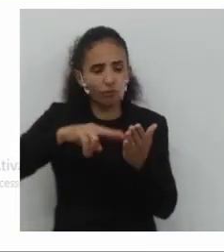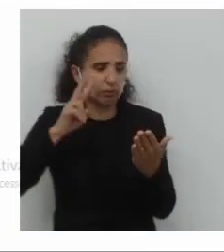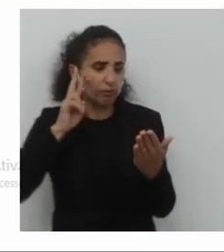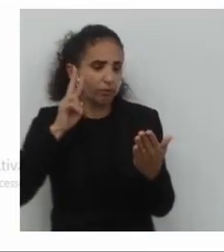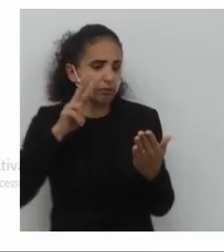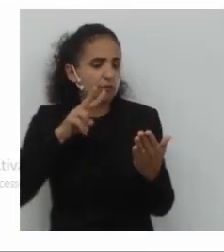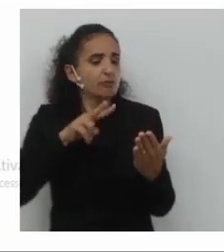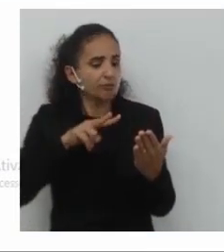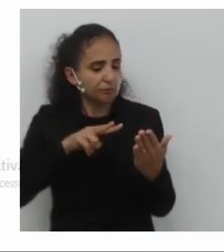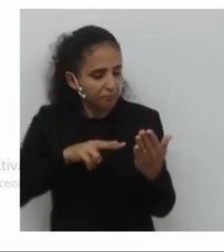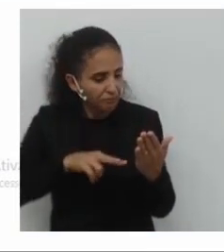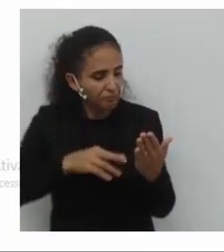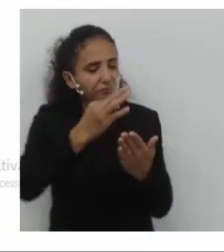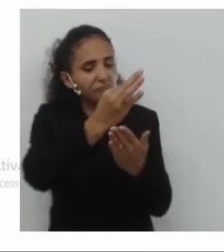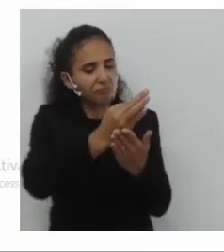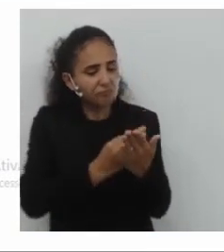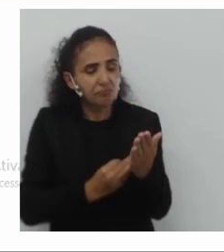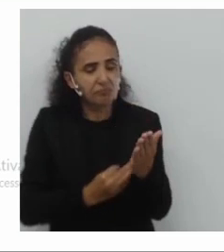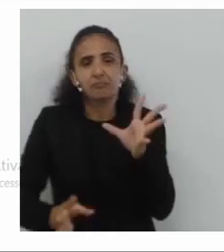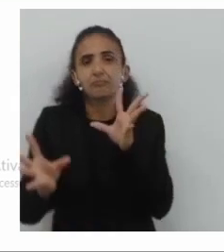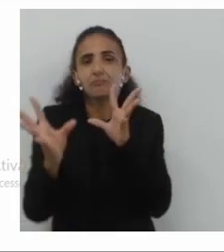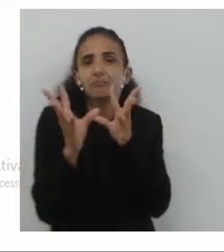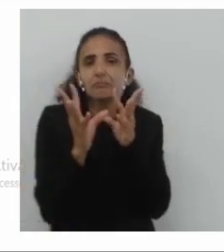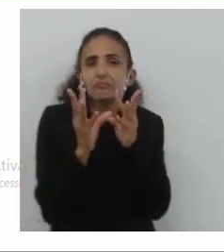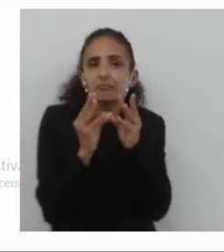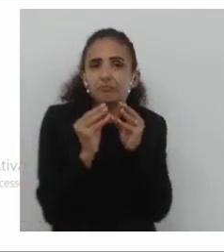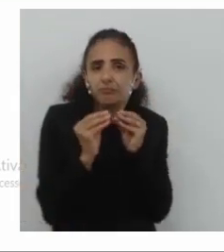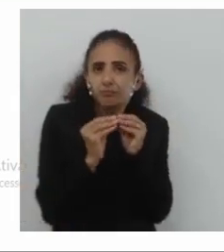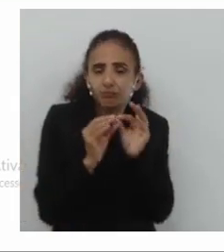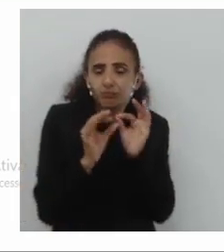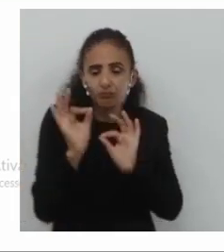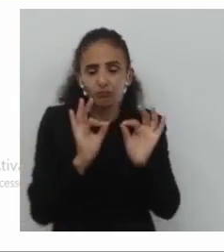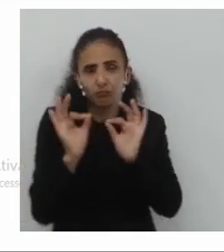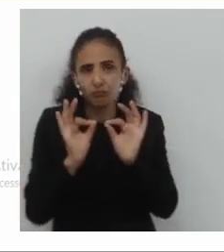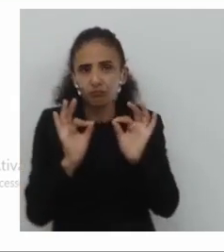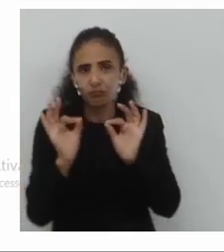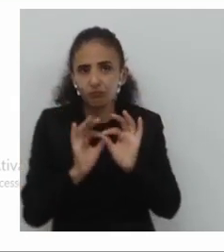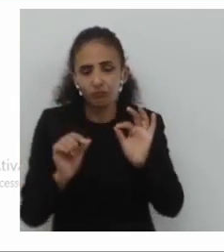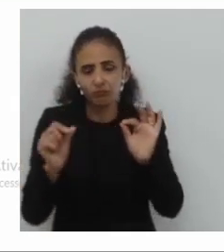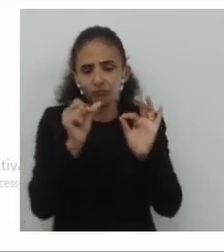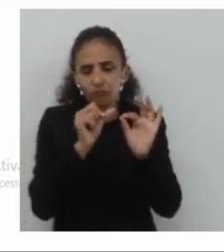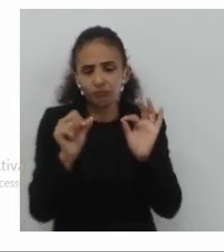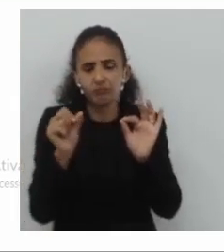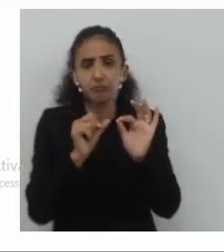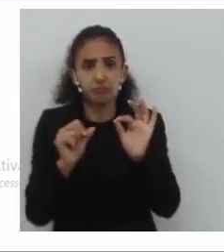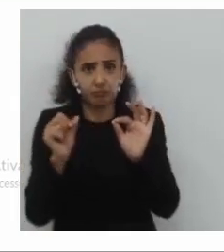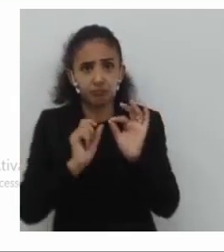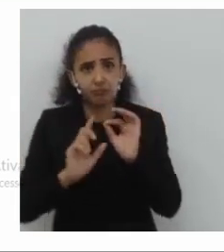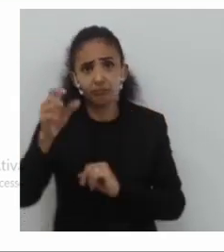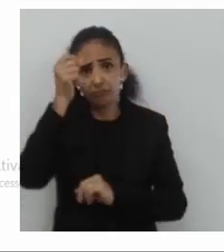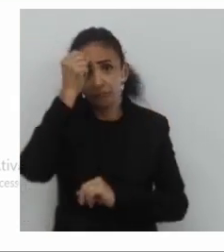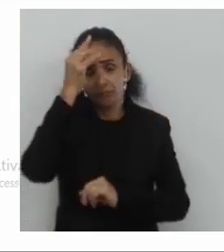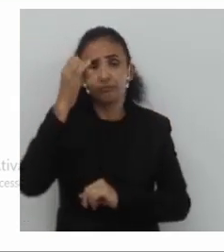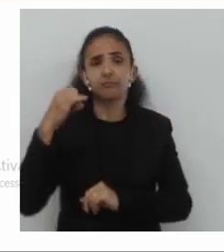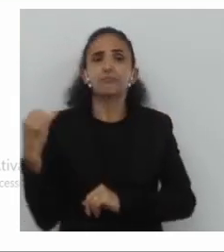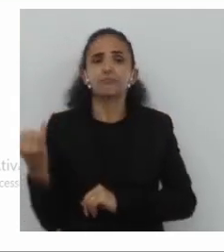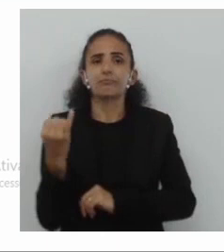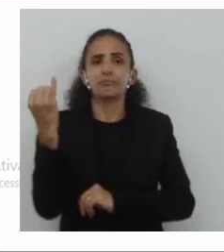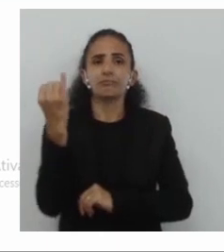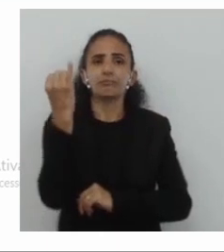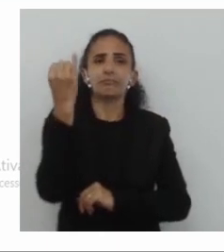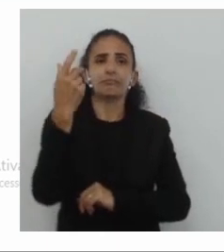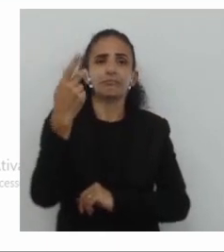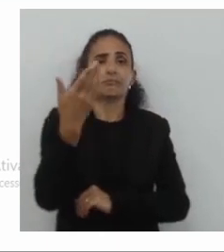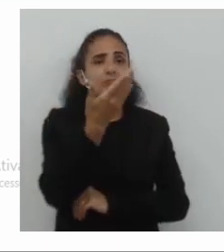ler atentamente o texto a ser resumido, assinalando nele as ideias que forem parecendo